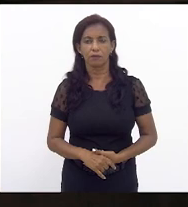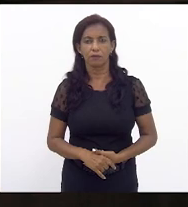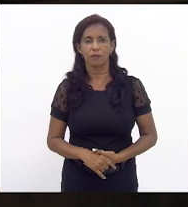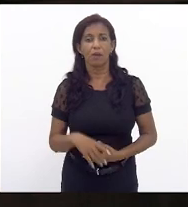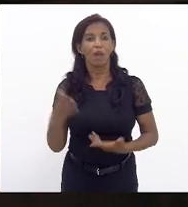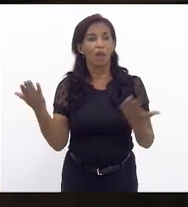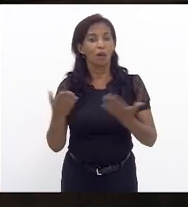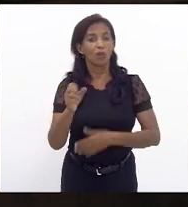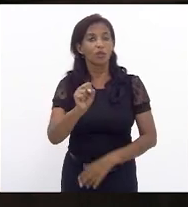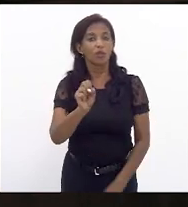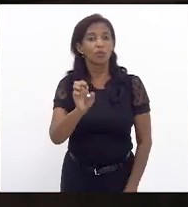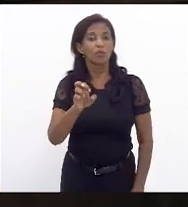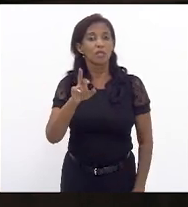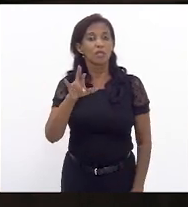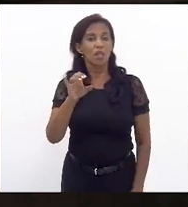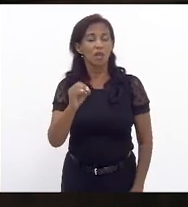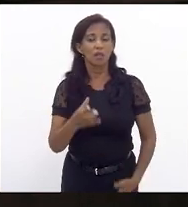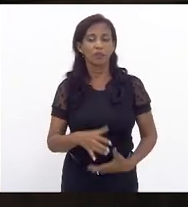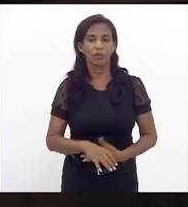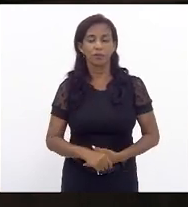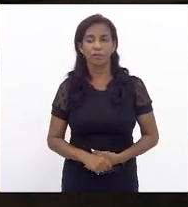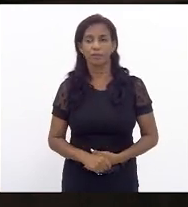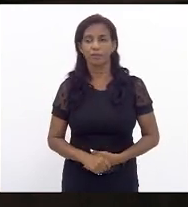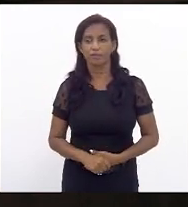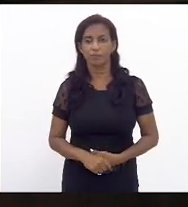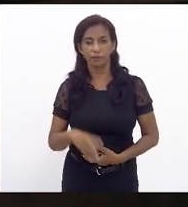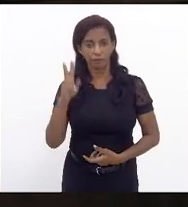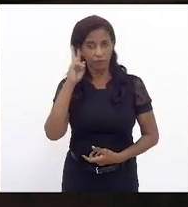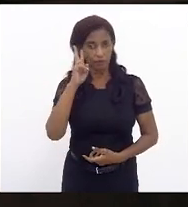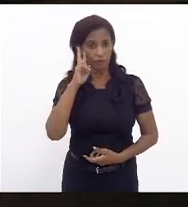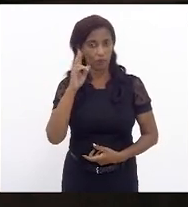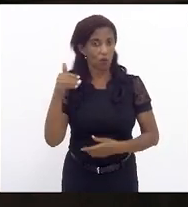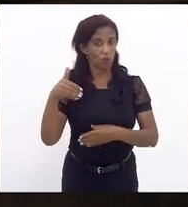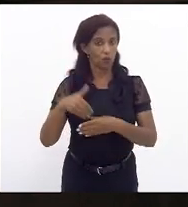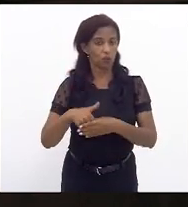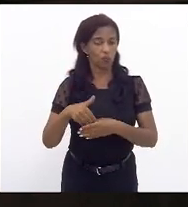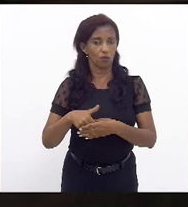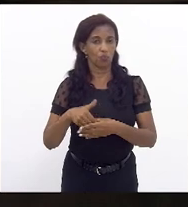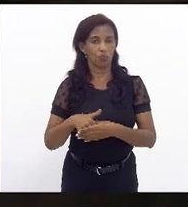Sérgio agora. Lembrando aos senhores e senhoras deputadas que nós estamos...